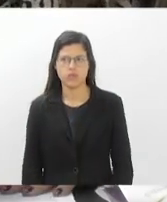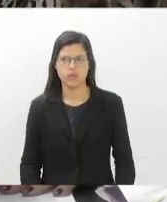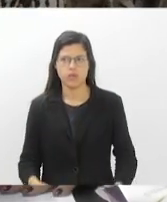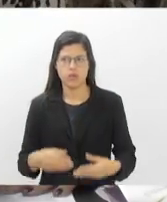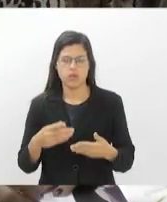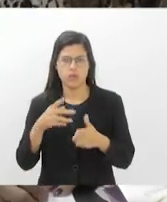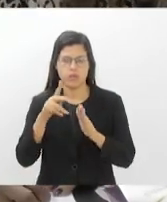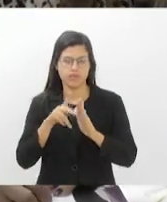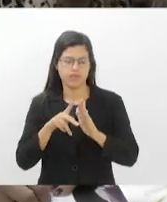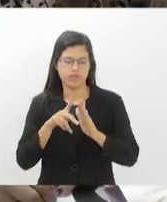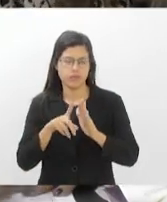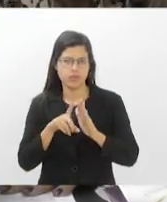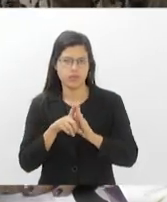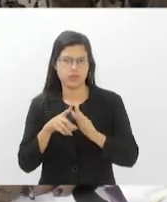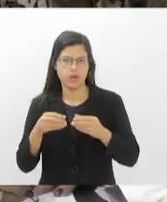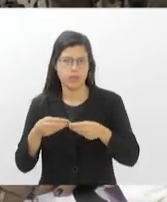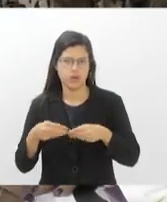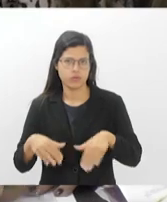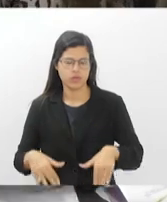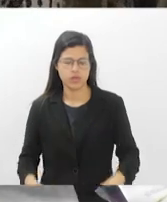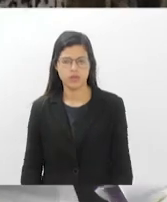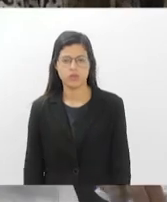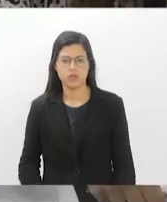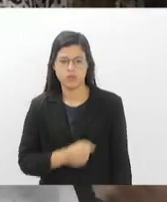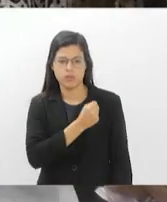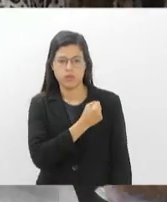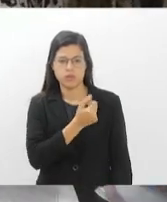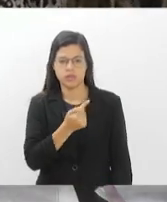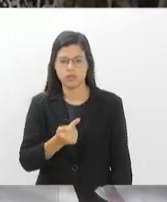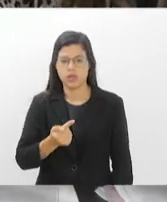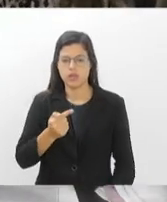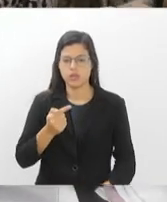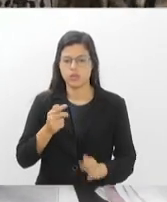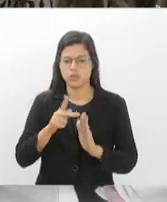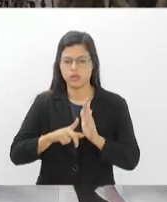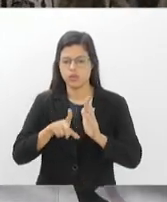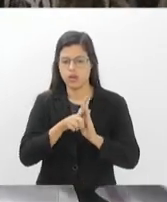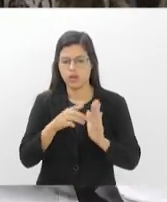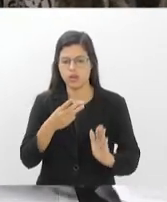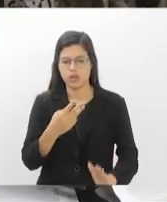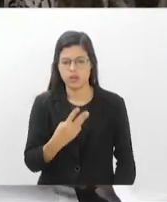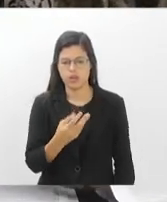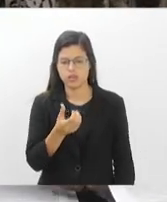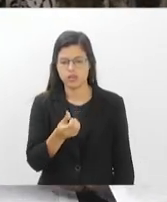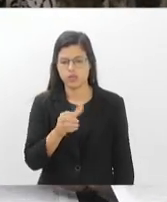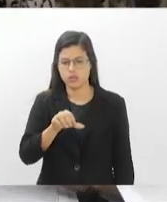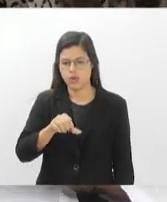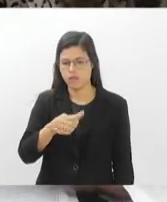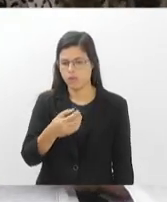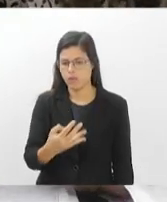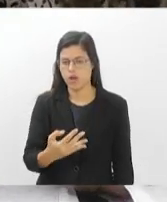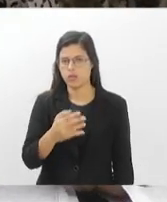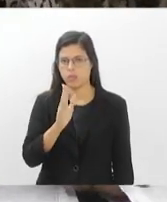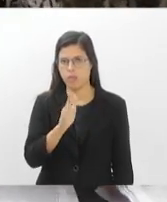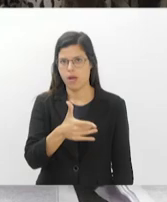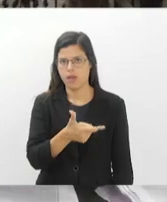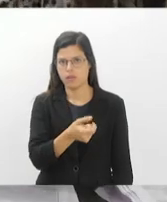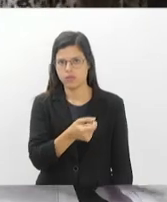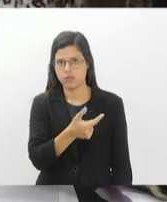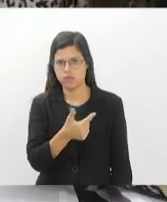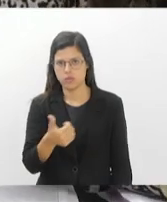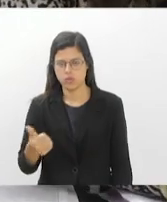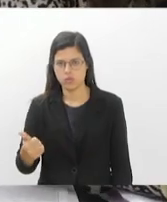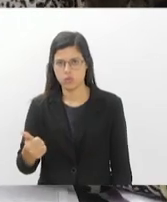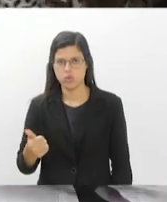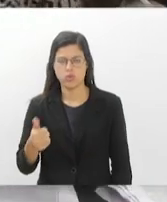prejudicado. Número 7 da pauta, projeto de lei número 3.694, de 2021, de autoria do